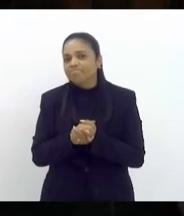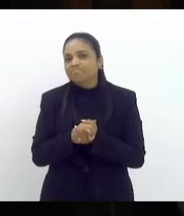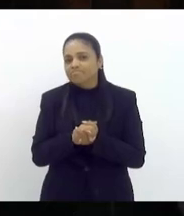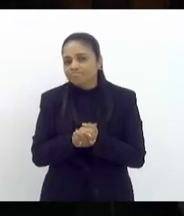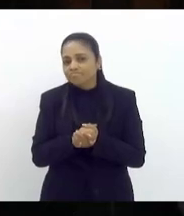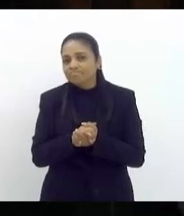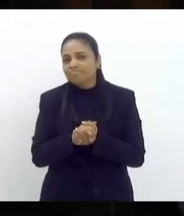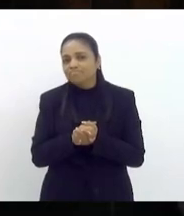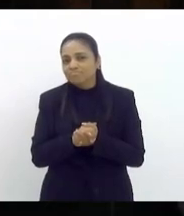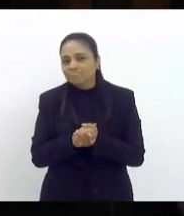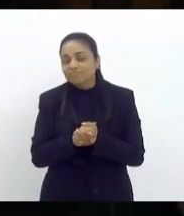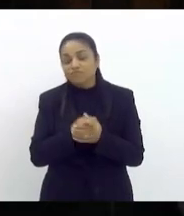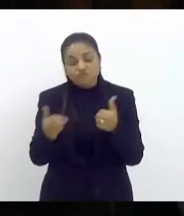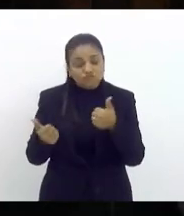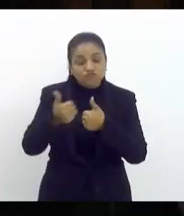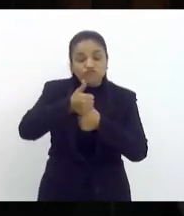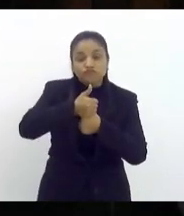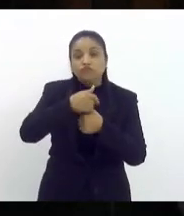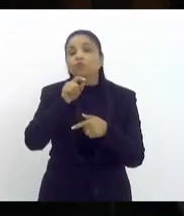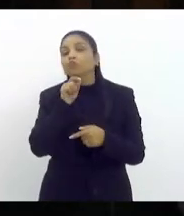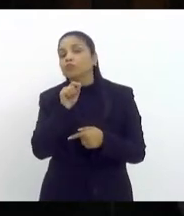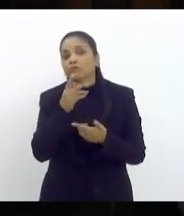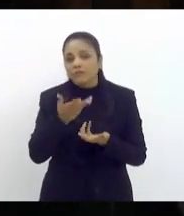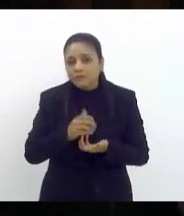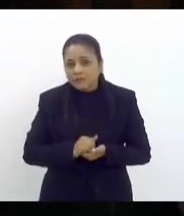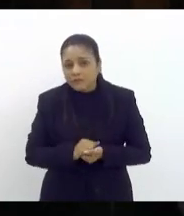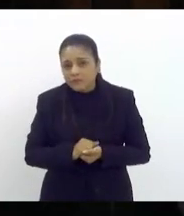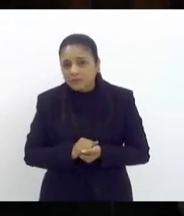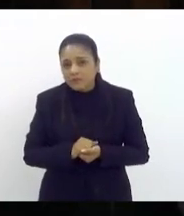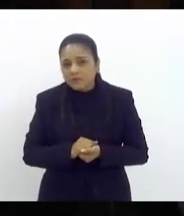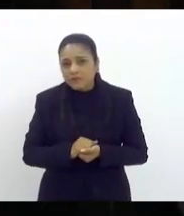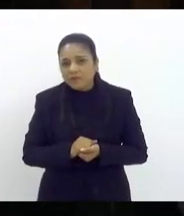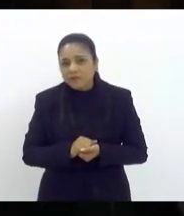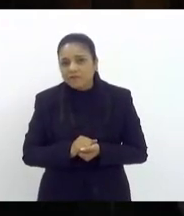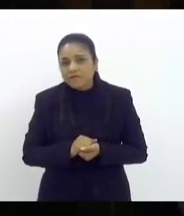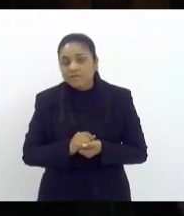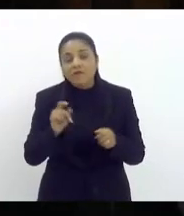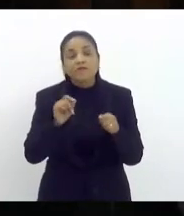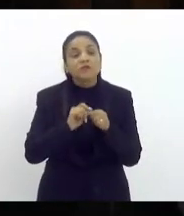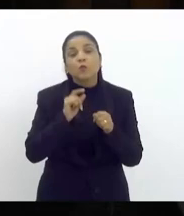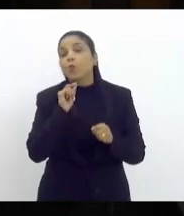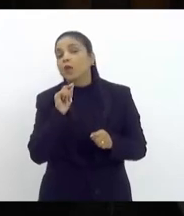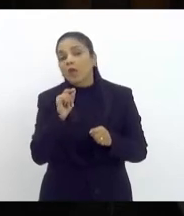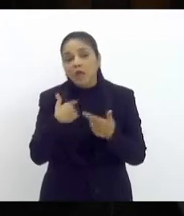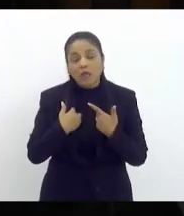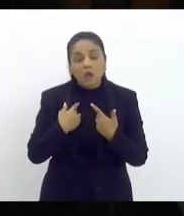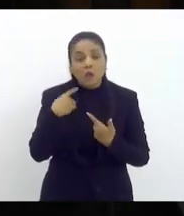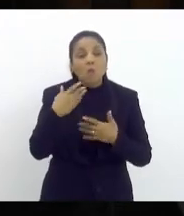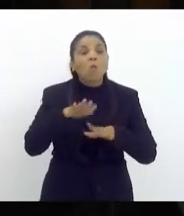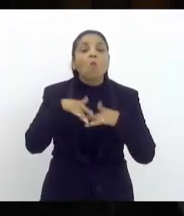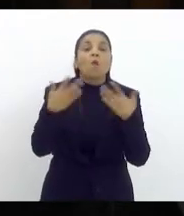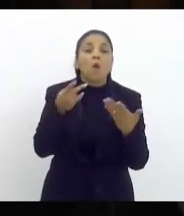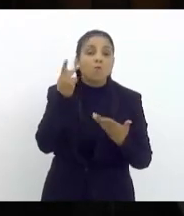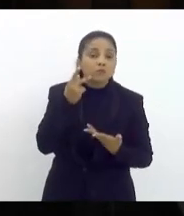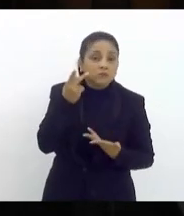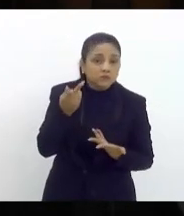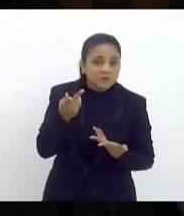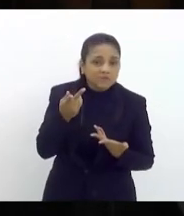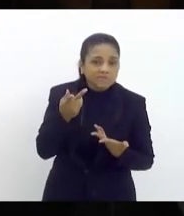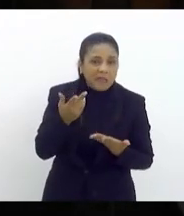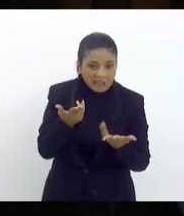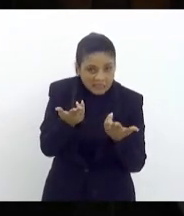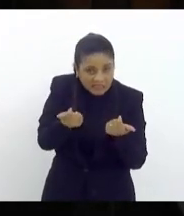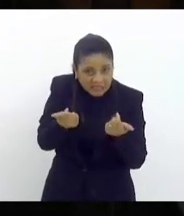o que que vão colocar no lugar? o que que vão fazer? qual é o apontamento? qual é a política? é nada?